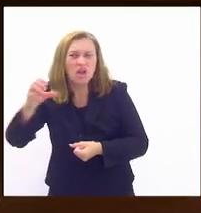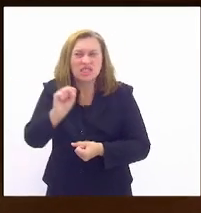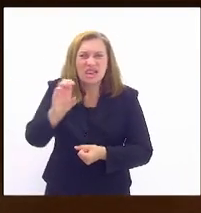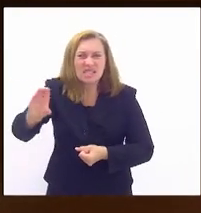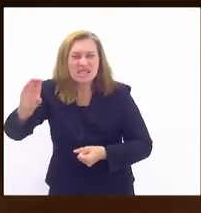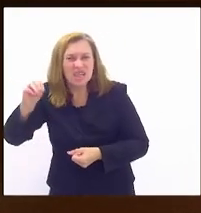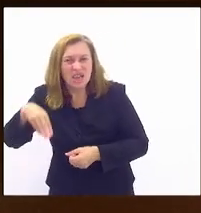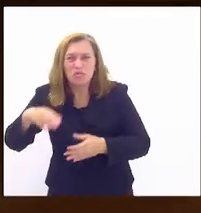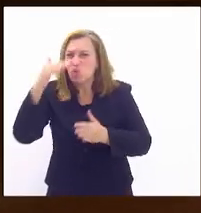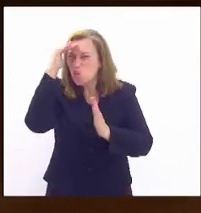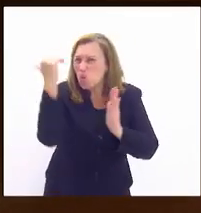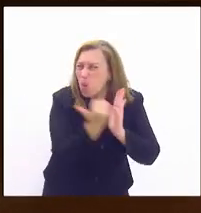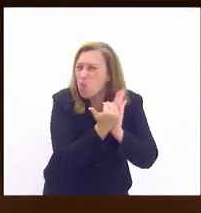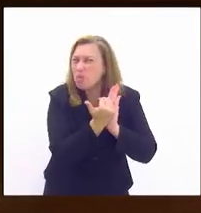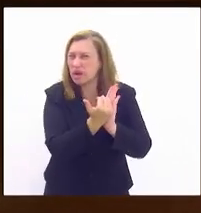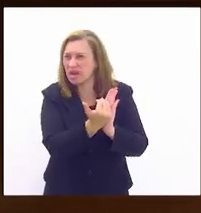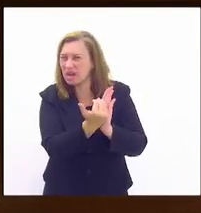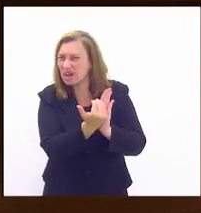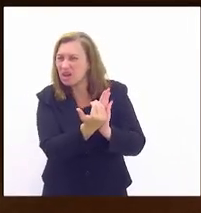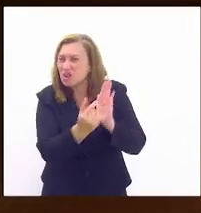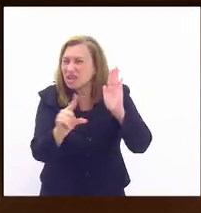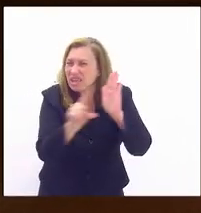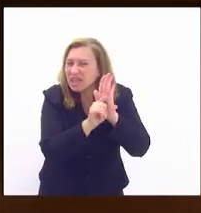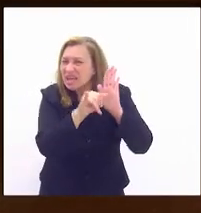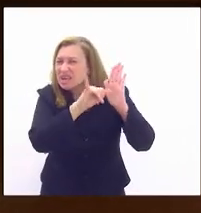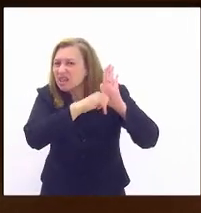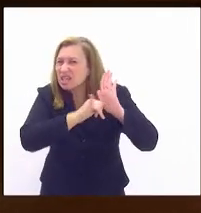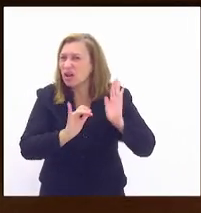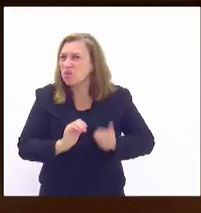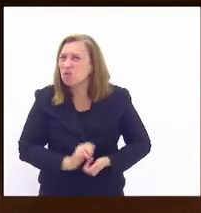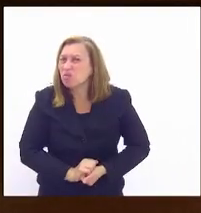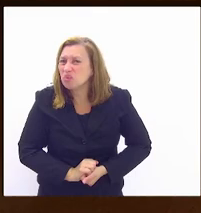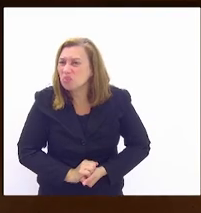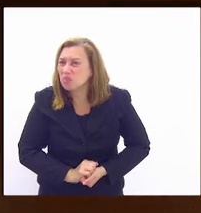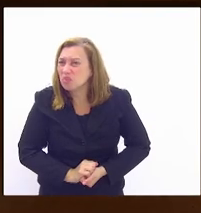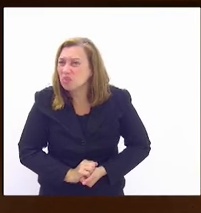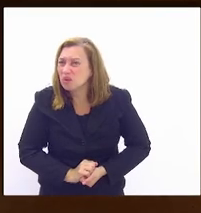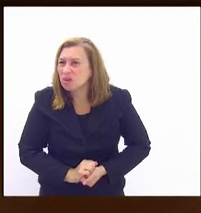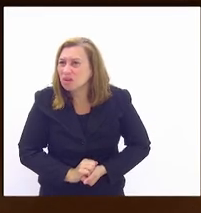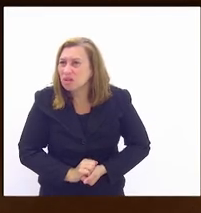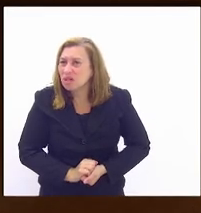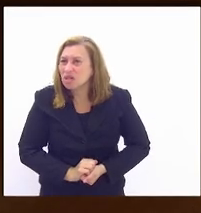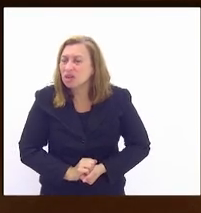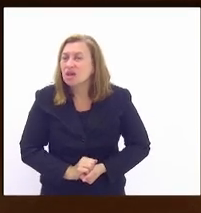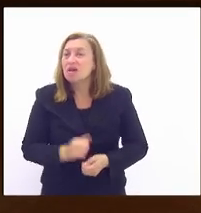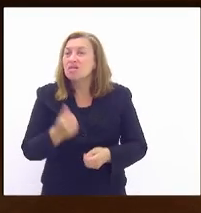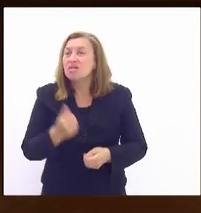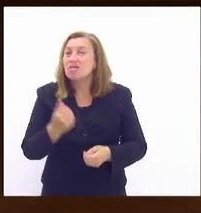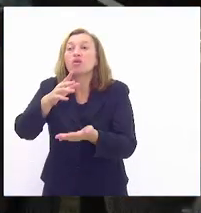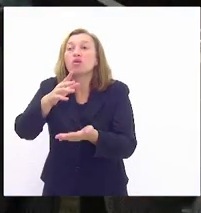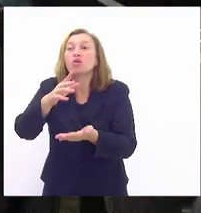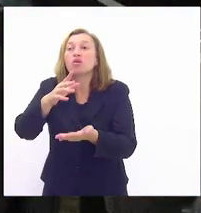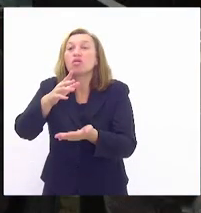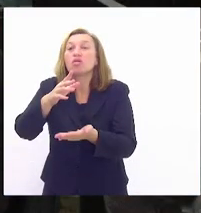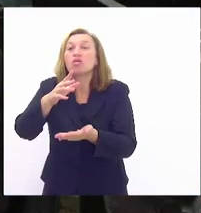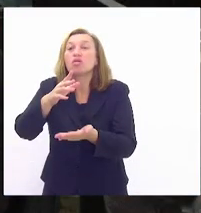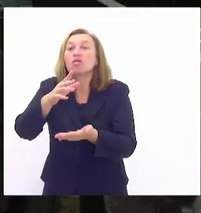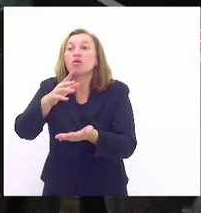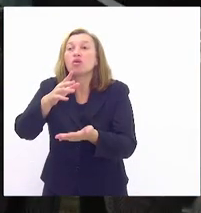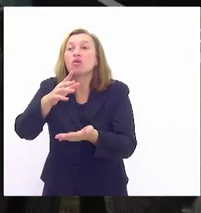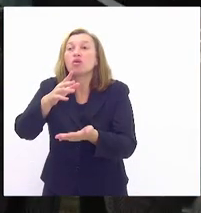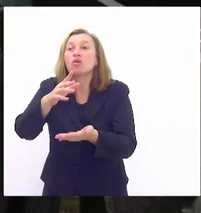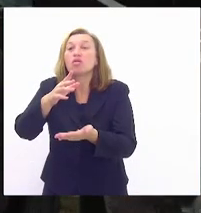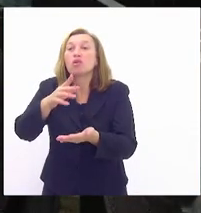cumpra o que está no edital de privatização. Tem que ser multada, tem que ser